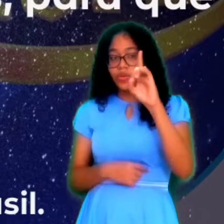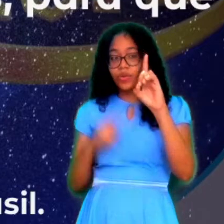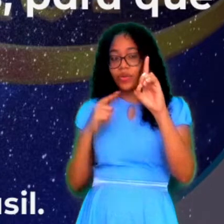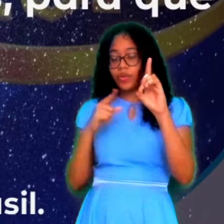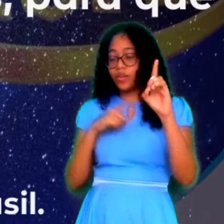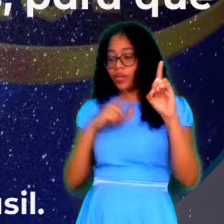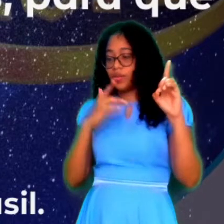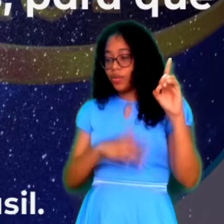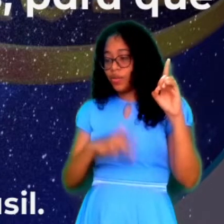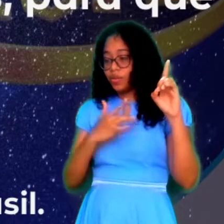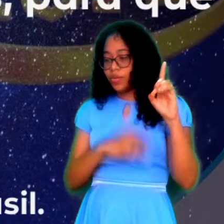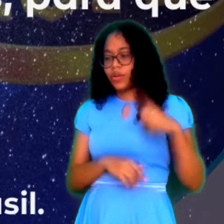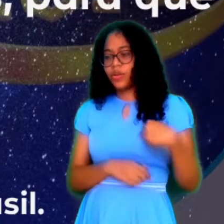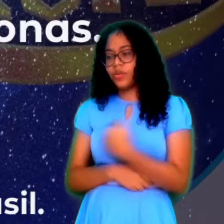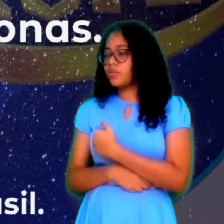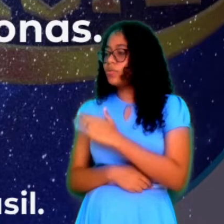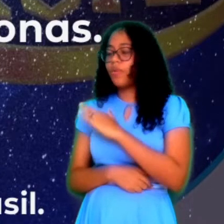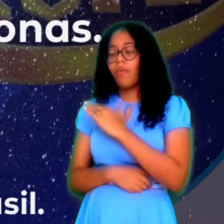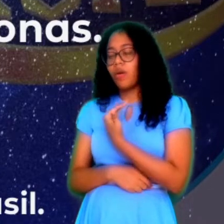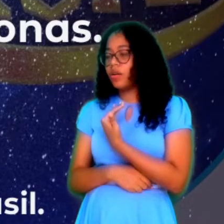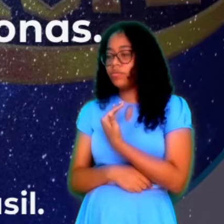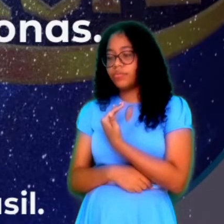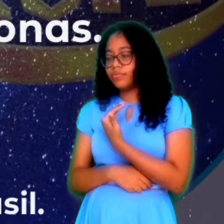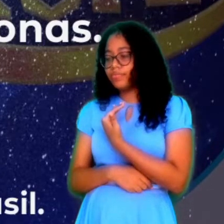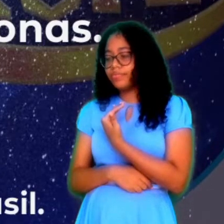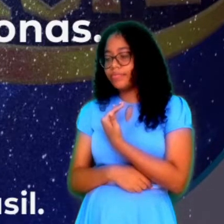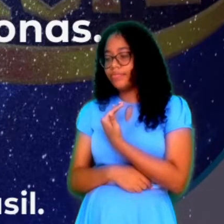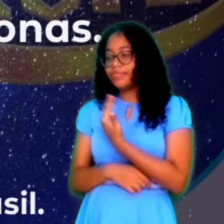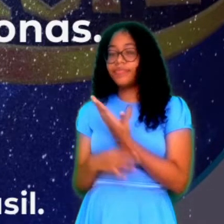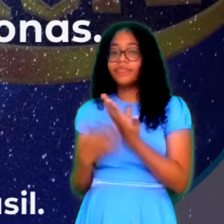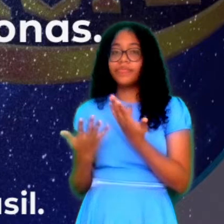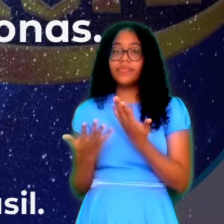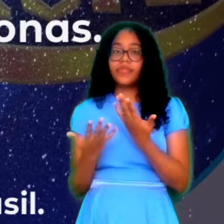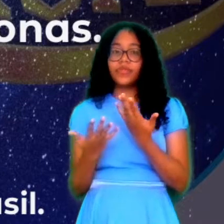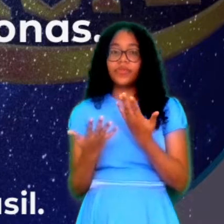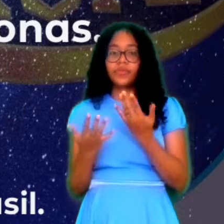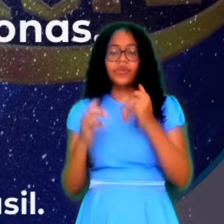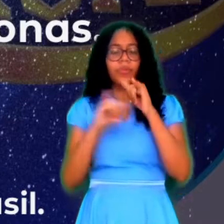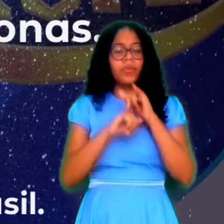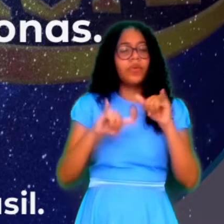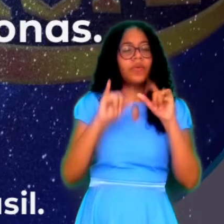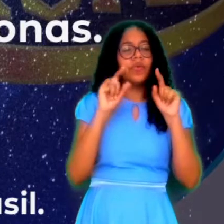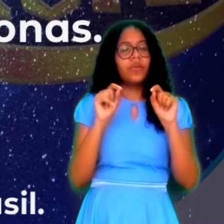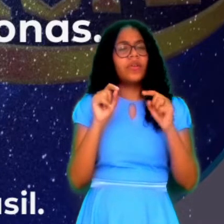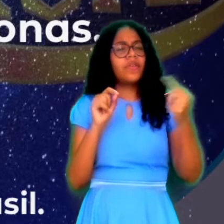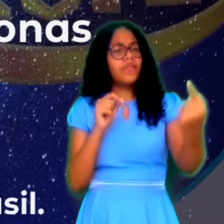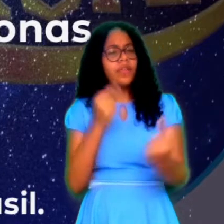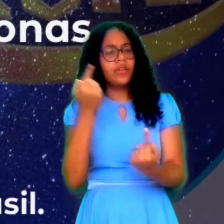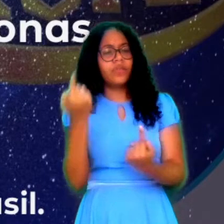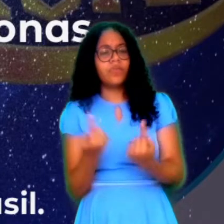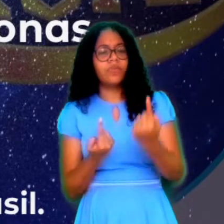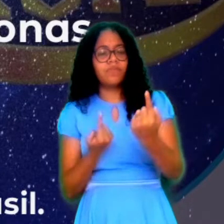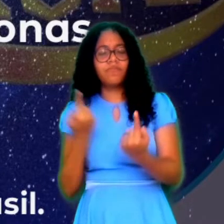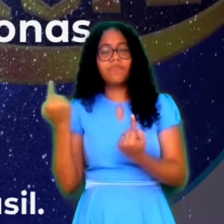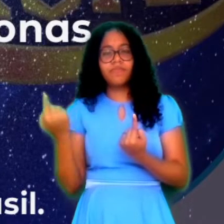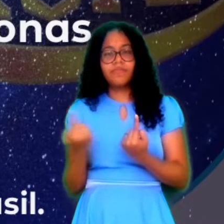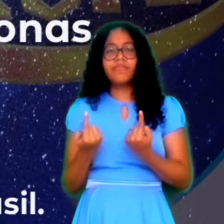que não pereçamos. E diziam uns aos outros: Vinde e